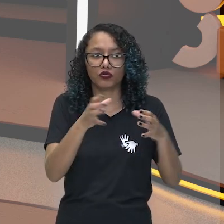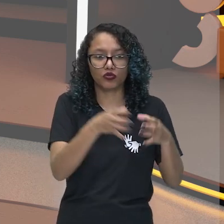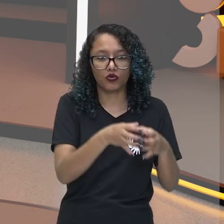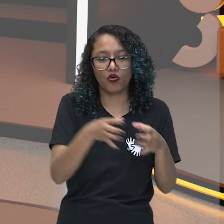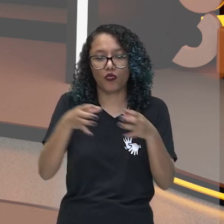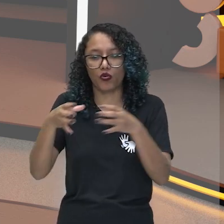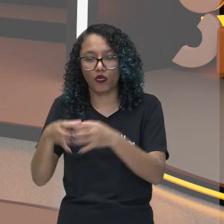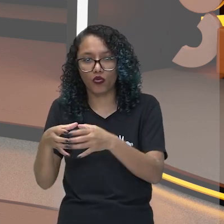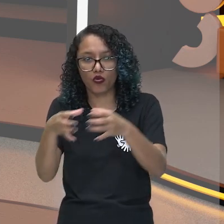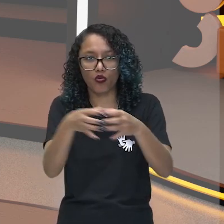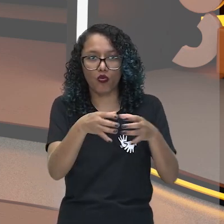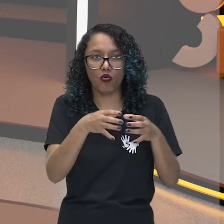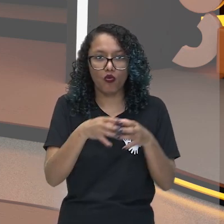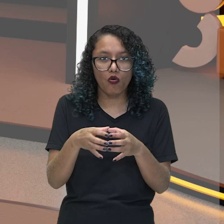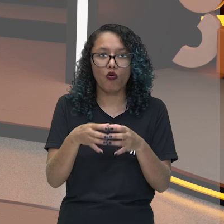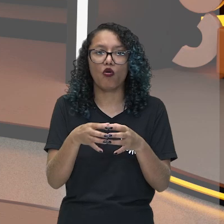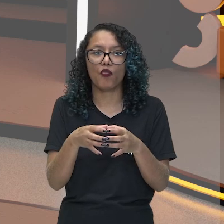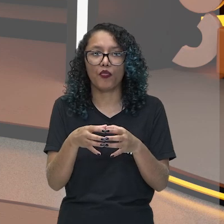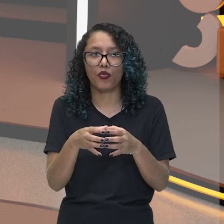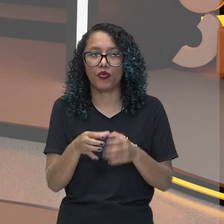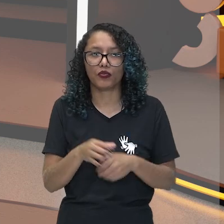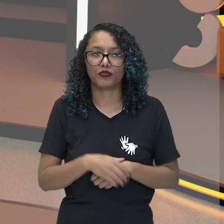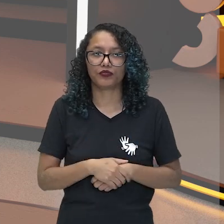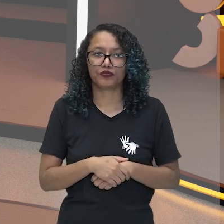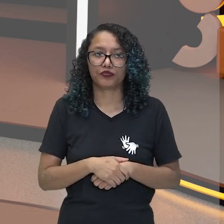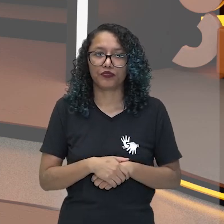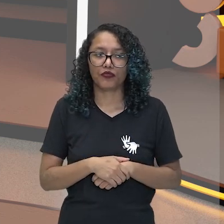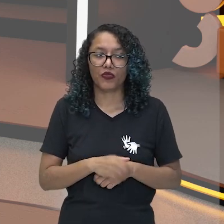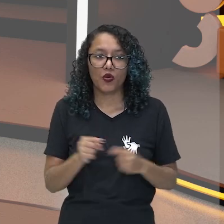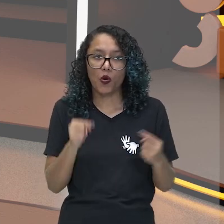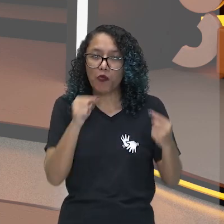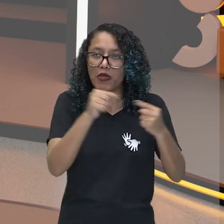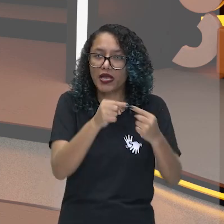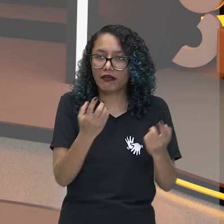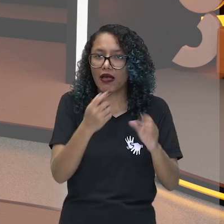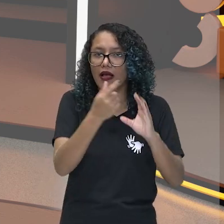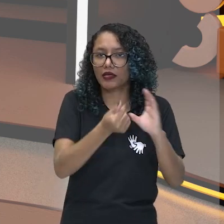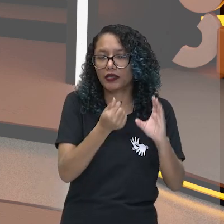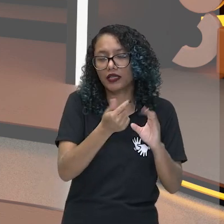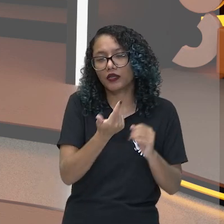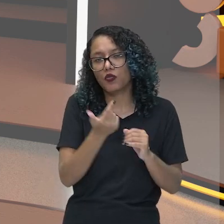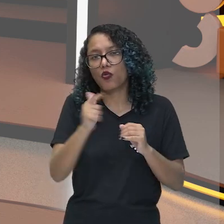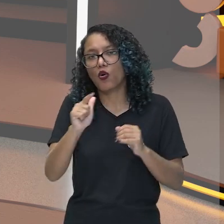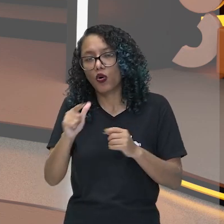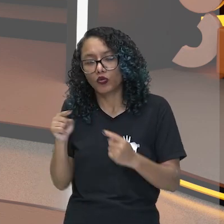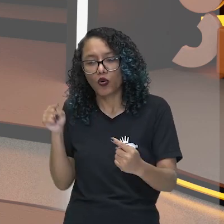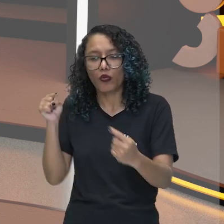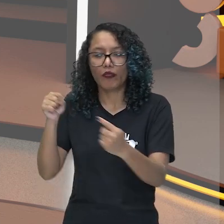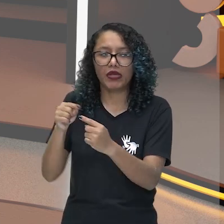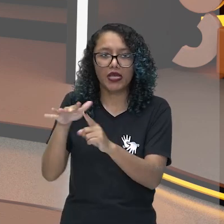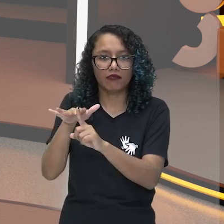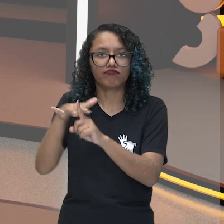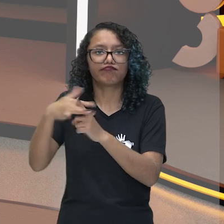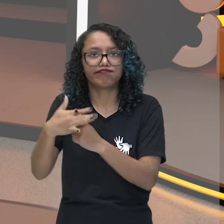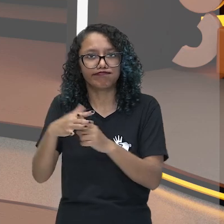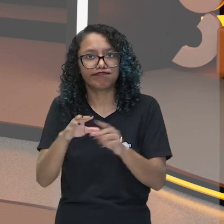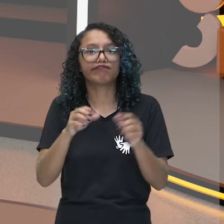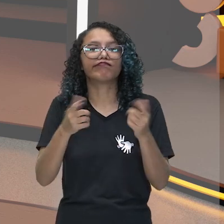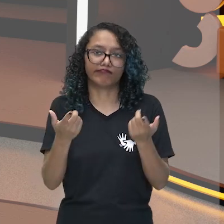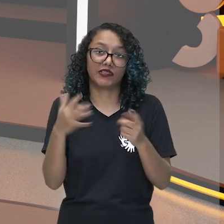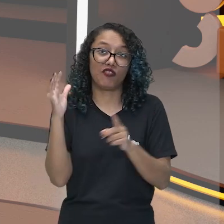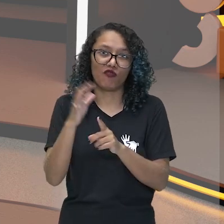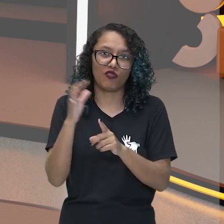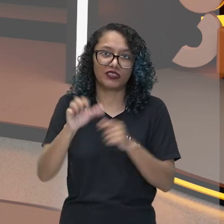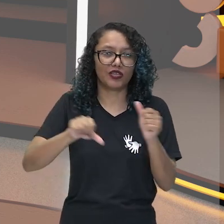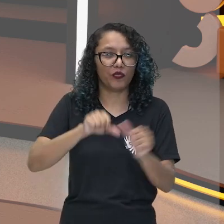econômico de desenvolvimento econômico, para um lado capitalistas e outros socialistas. E pós Segunda Guerra Mundial, a